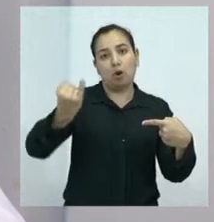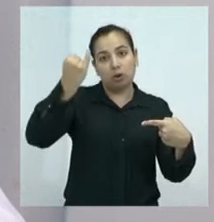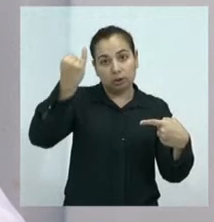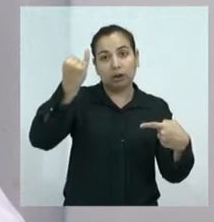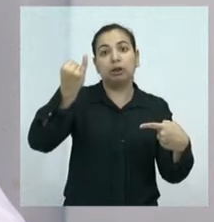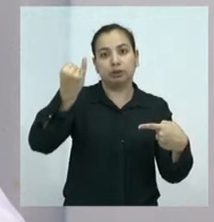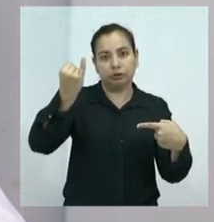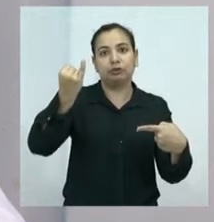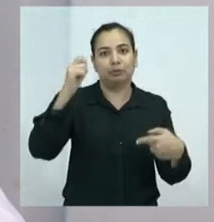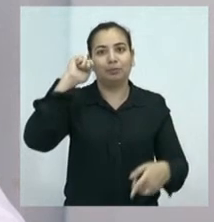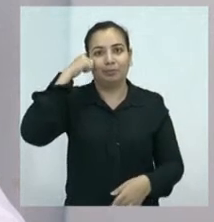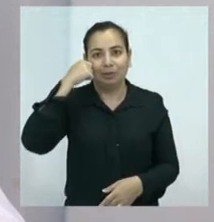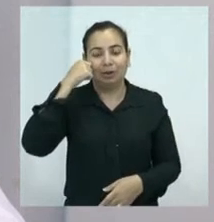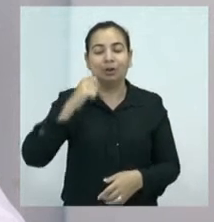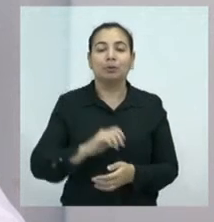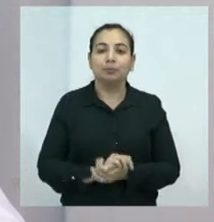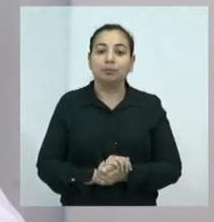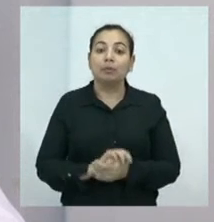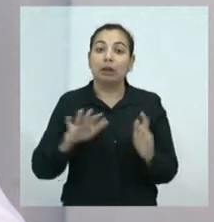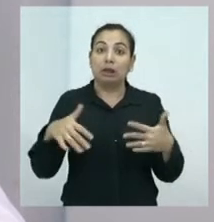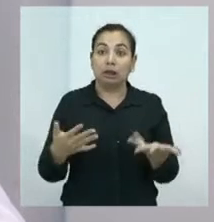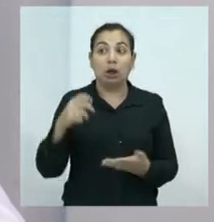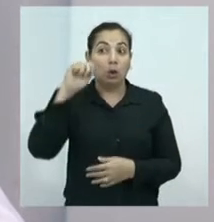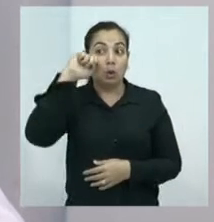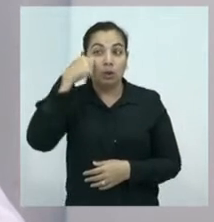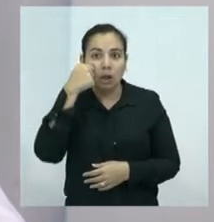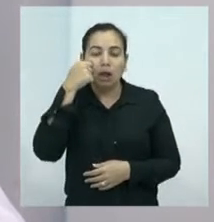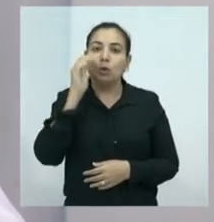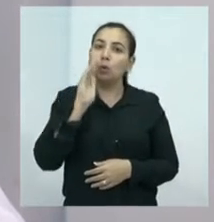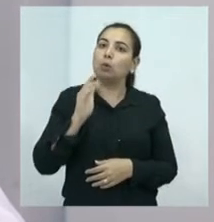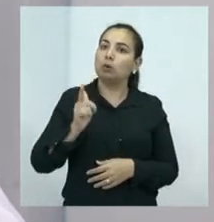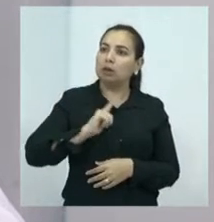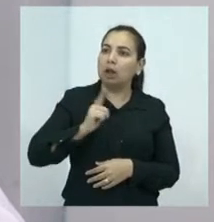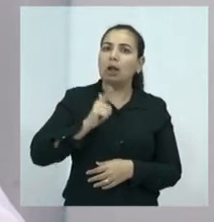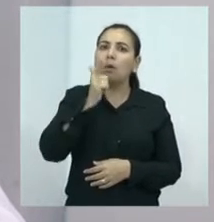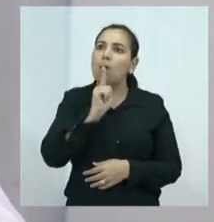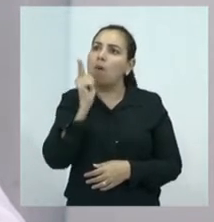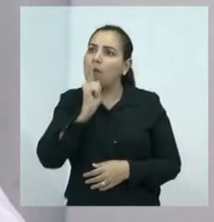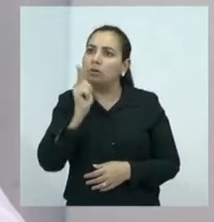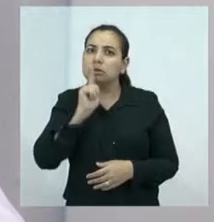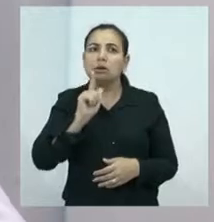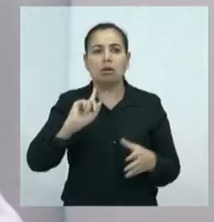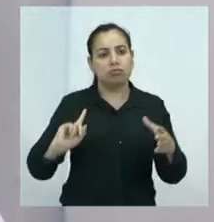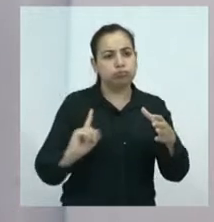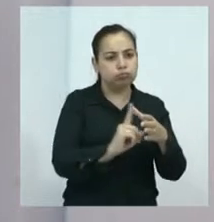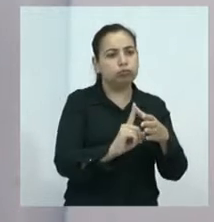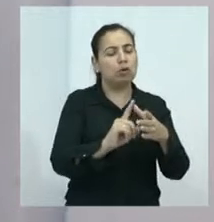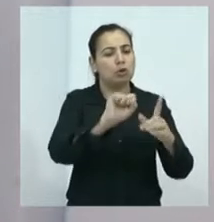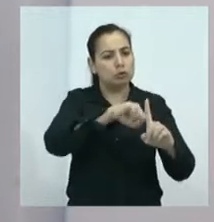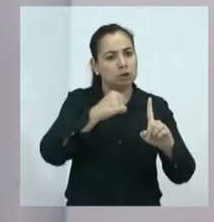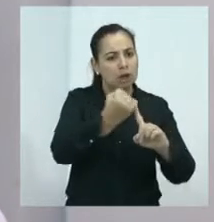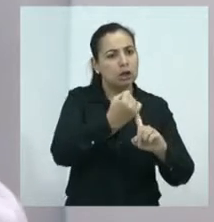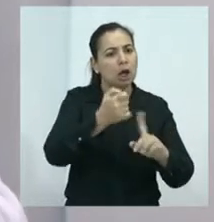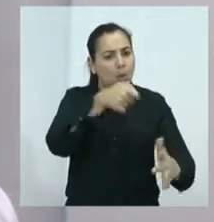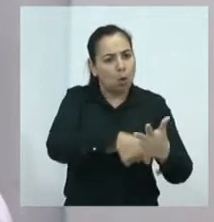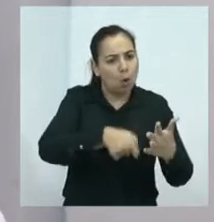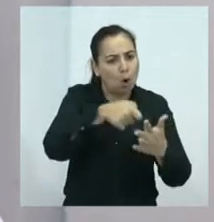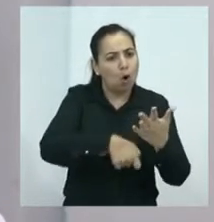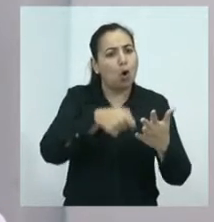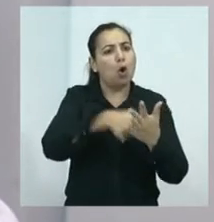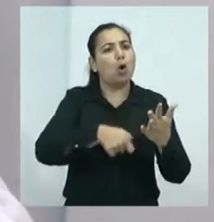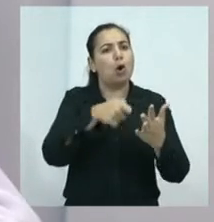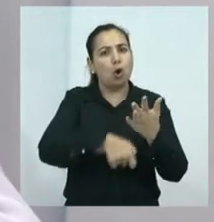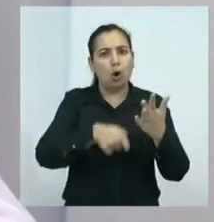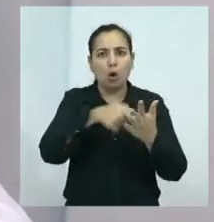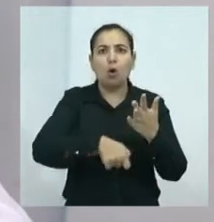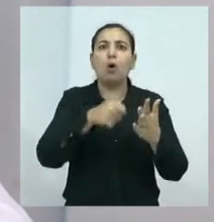bastante, os negros têm conseguido se colocar numa sociedade, cobrar os direitos de forma mais eficaz. E aí nós estamos vendo